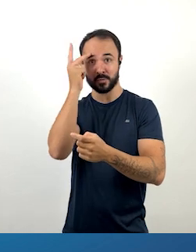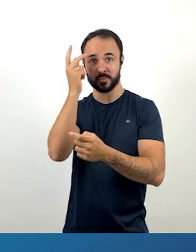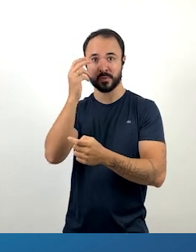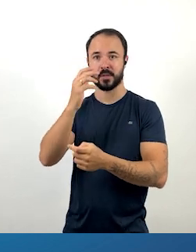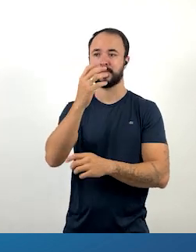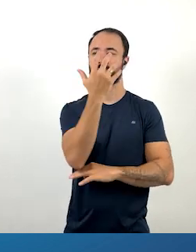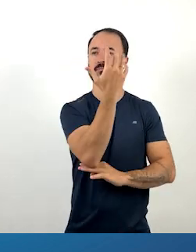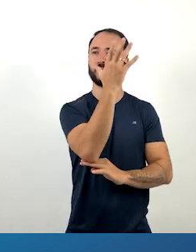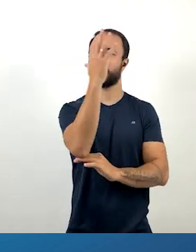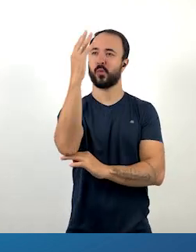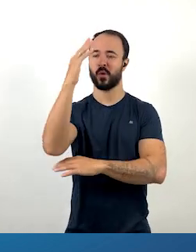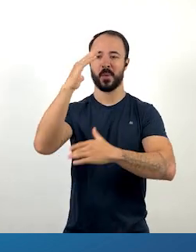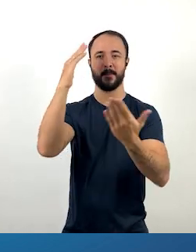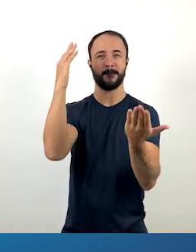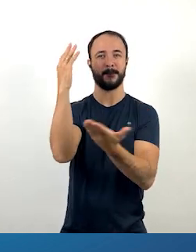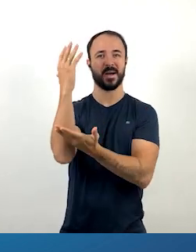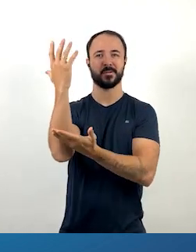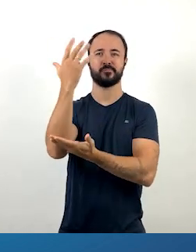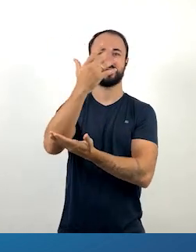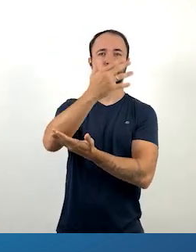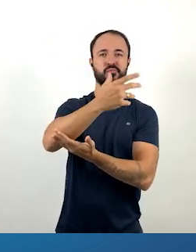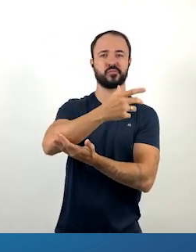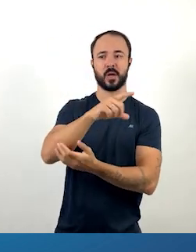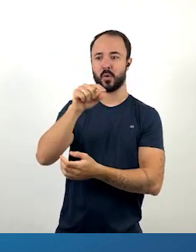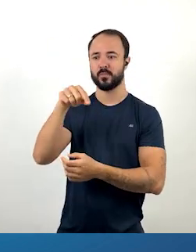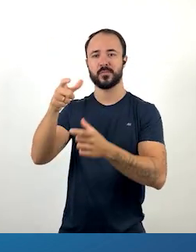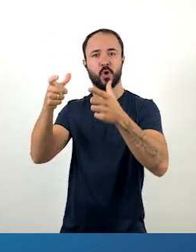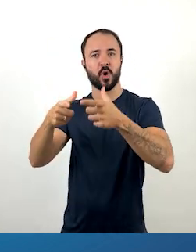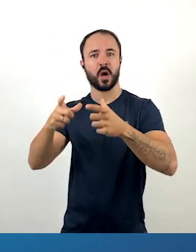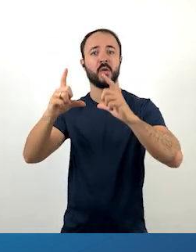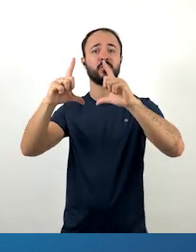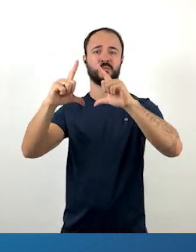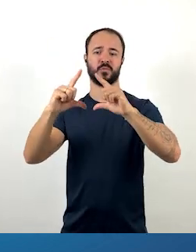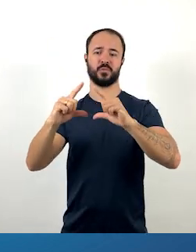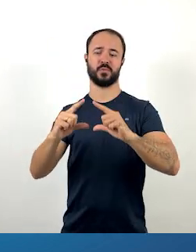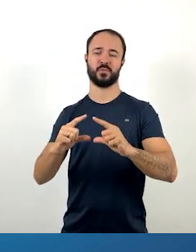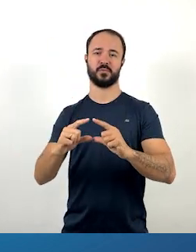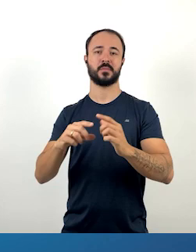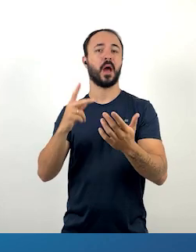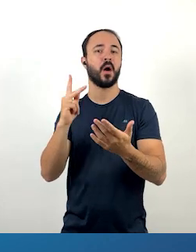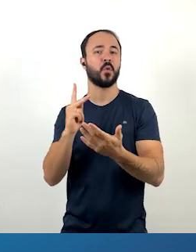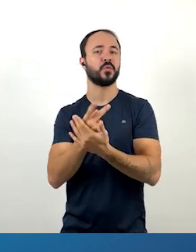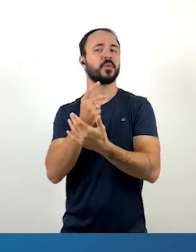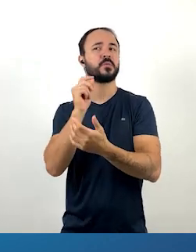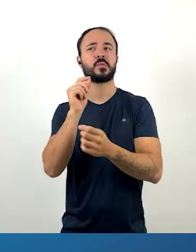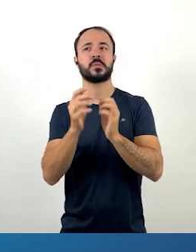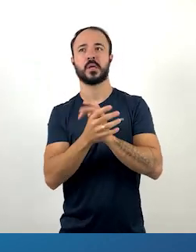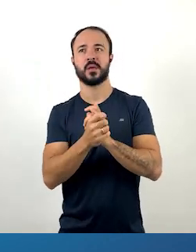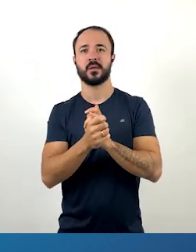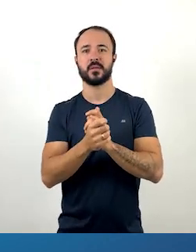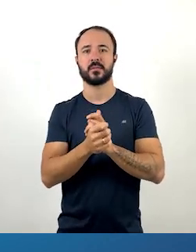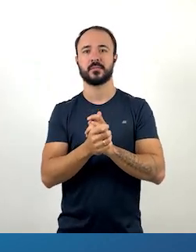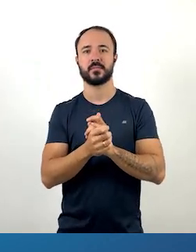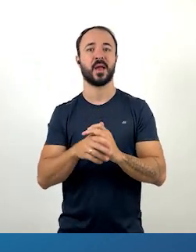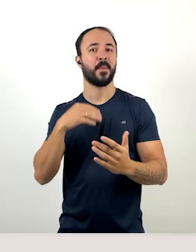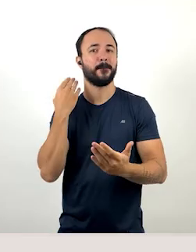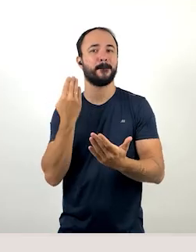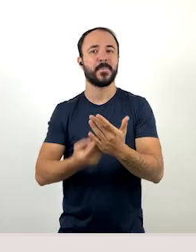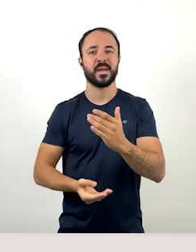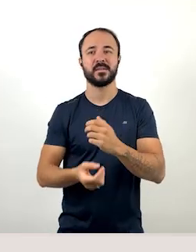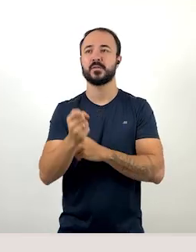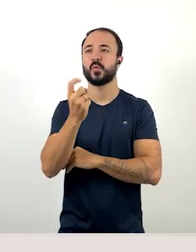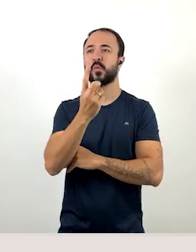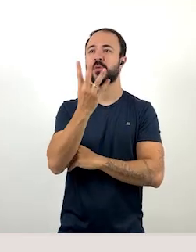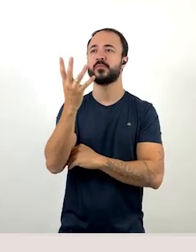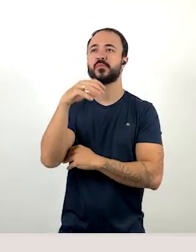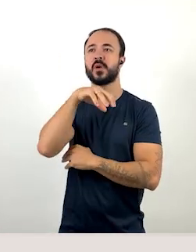a área disponível para a reprodução, para a alimentação desses animais. Consequentemente, você tem perda de biodiversidade. Olhem a imagem. Você